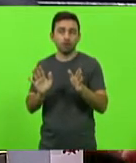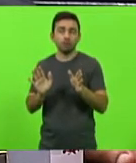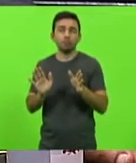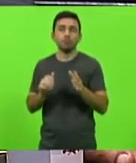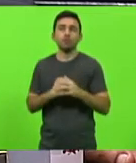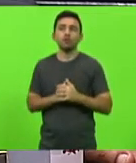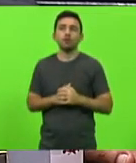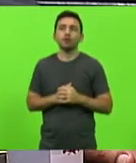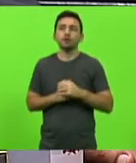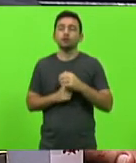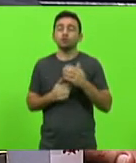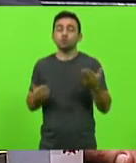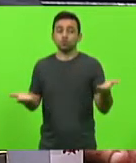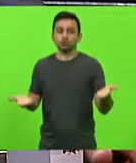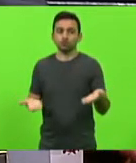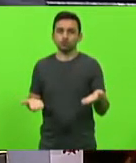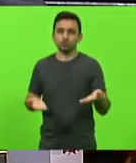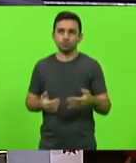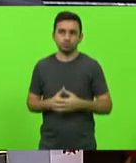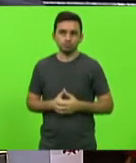no dia de hoje,